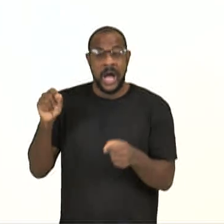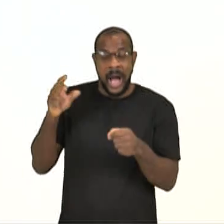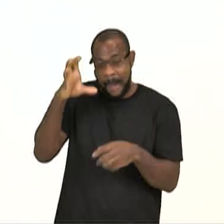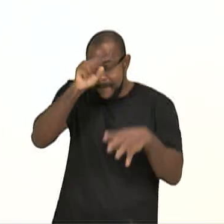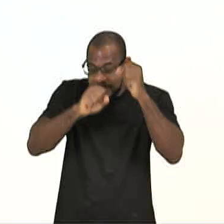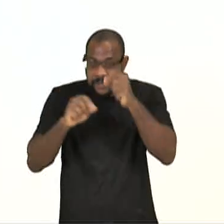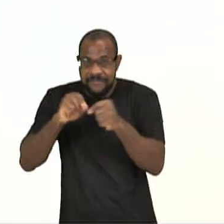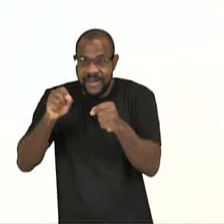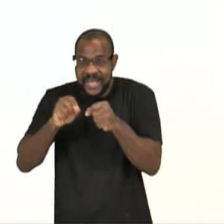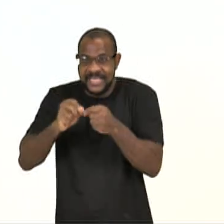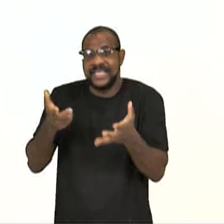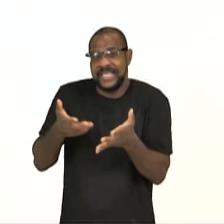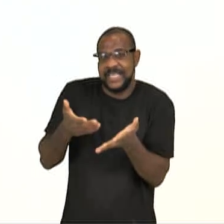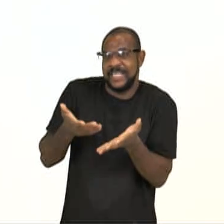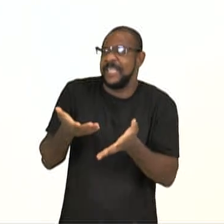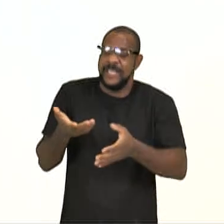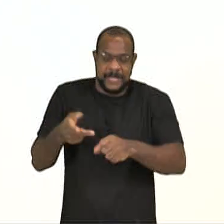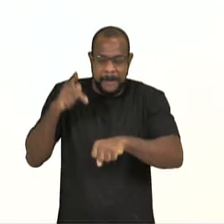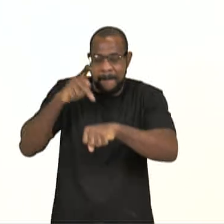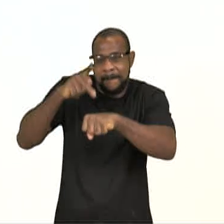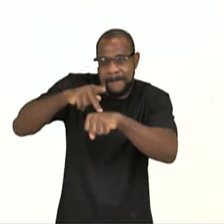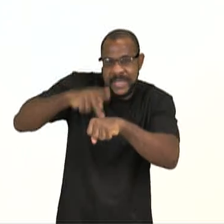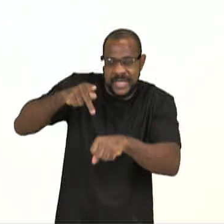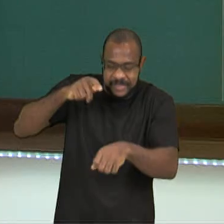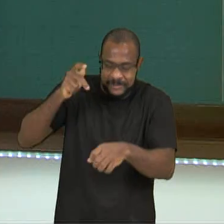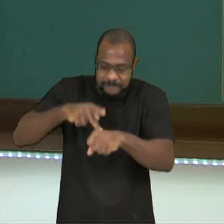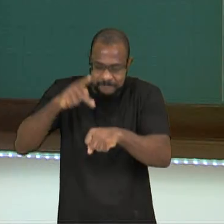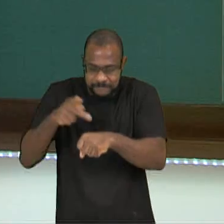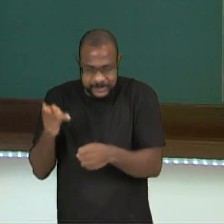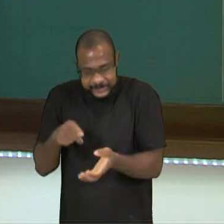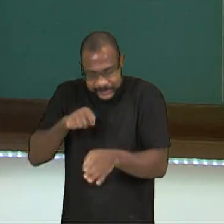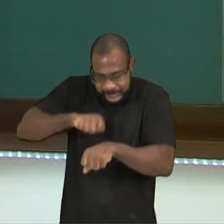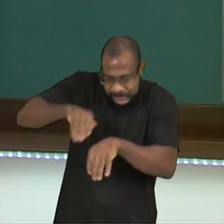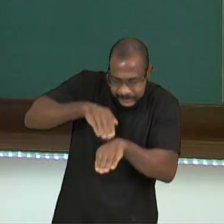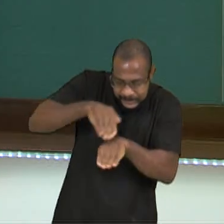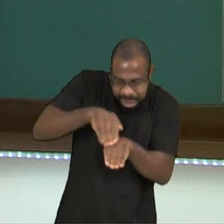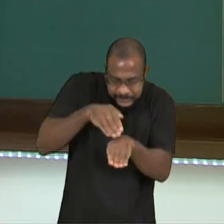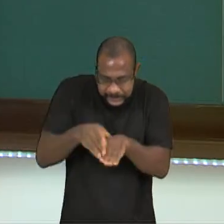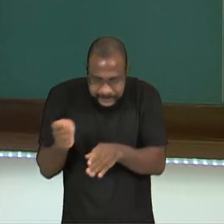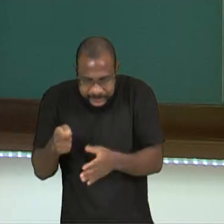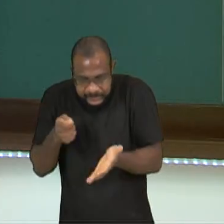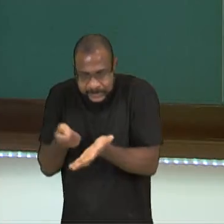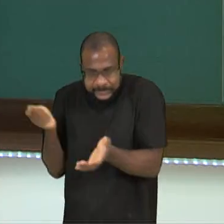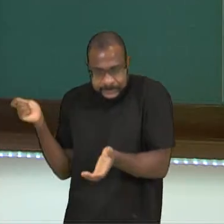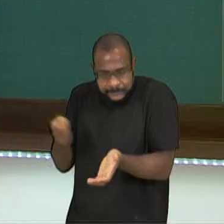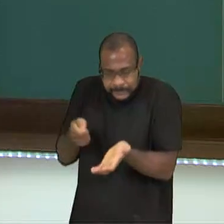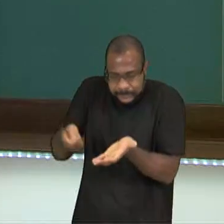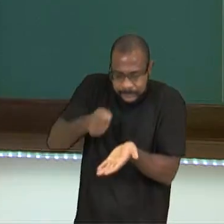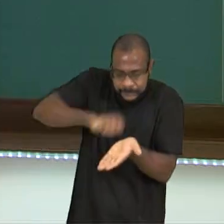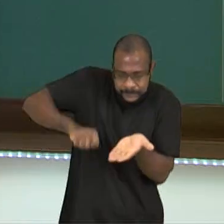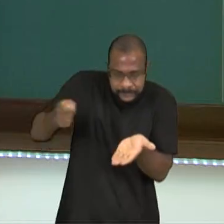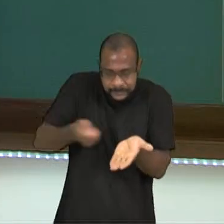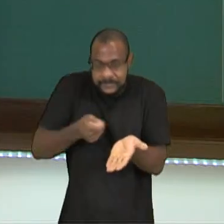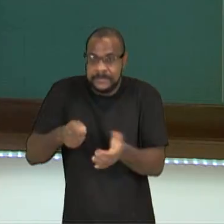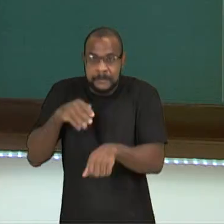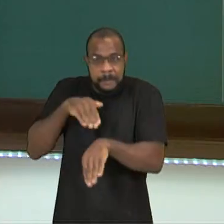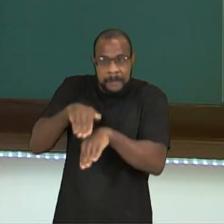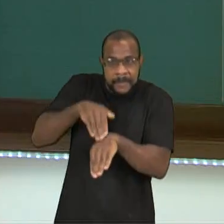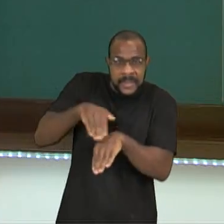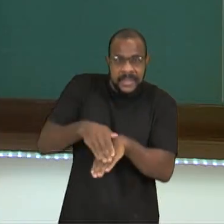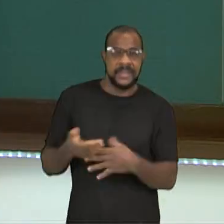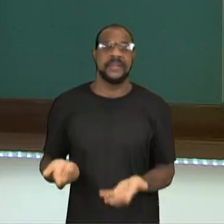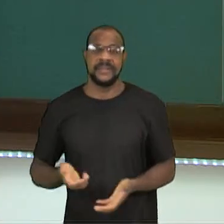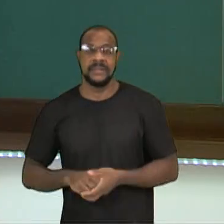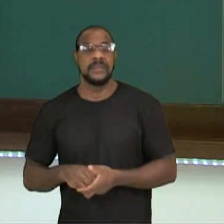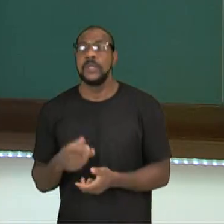fazer uma ponta de uma lança ali para se defender, ou aprendeu a, como diz, acertar bem o inimigo ali com a pedra para se defender.